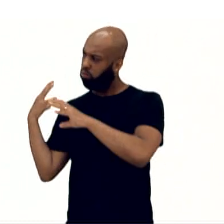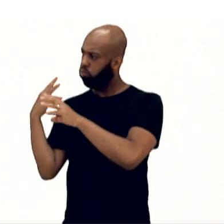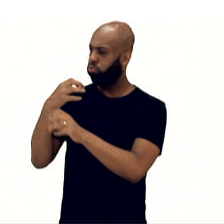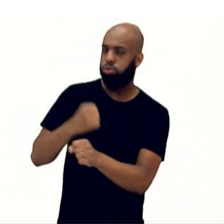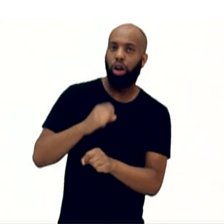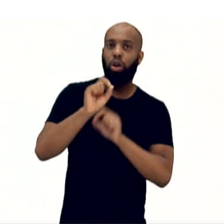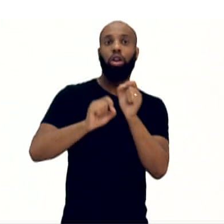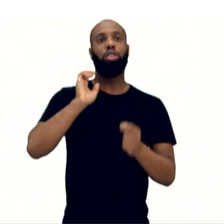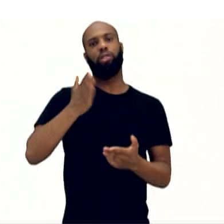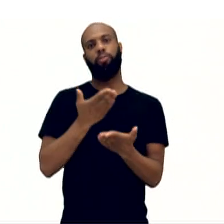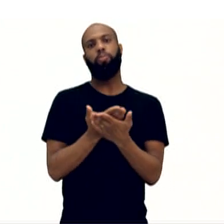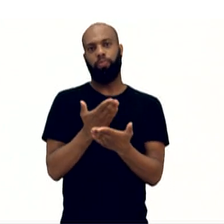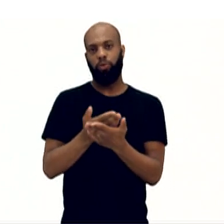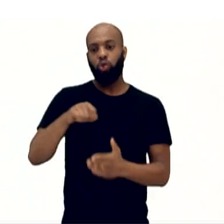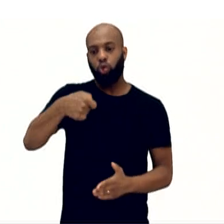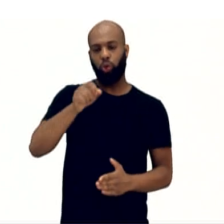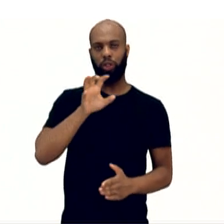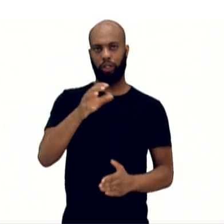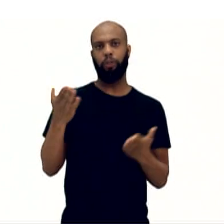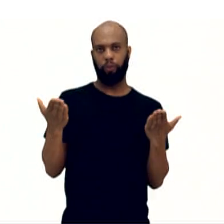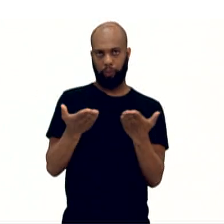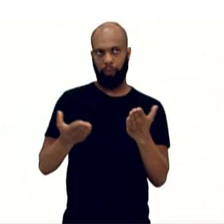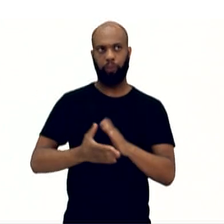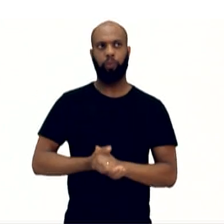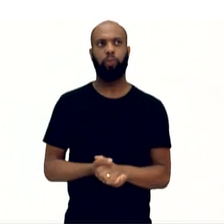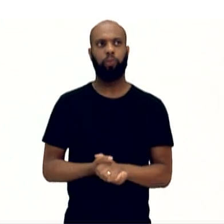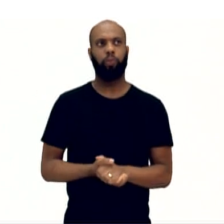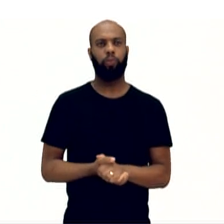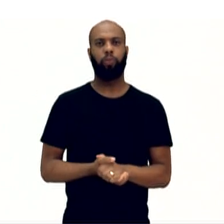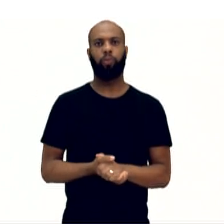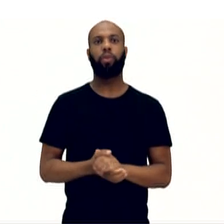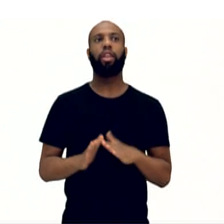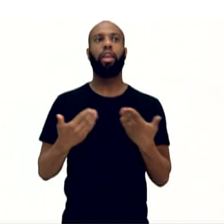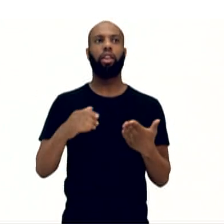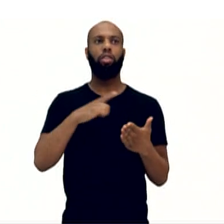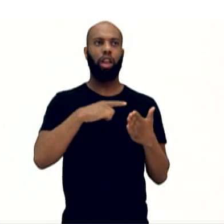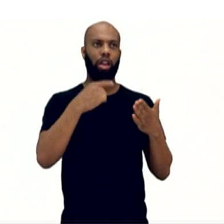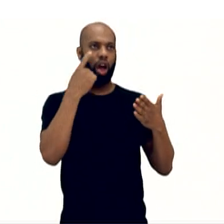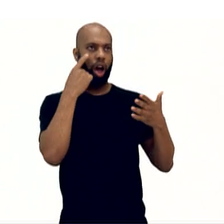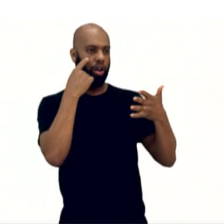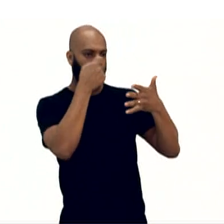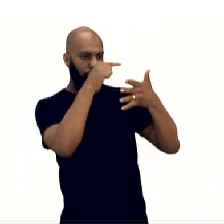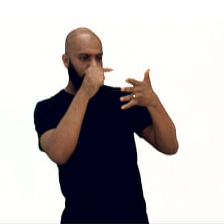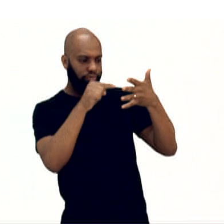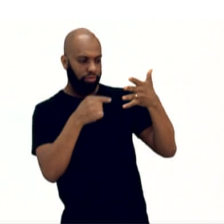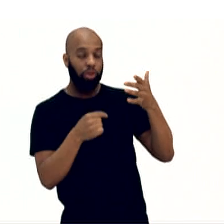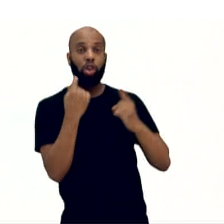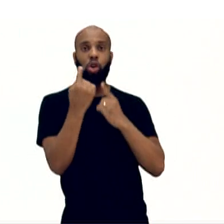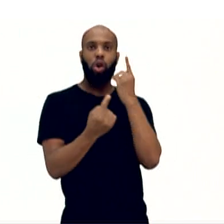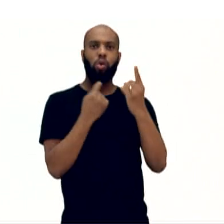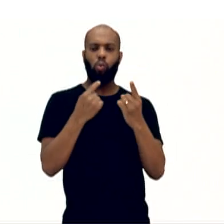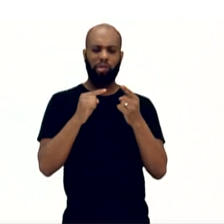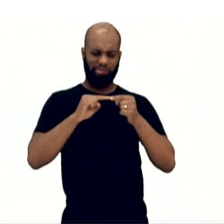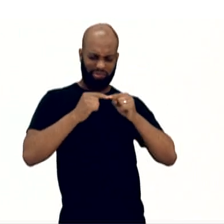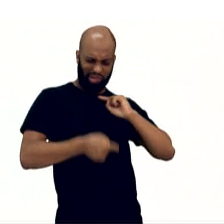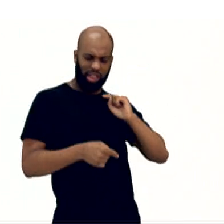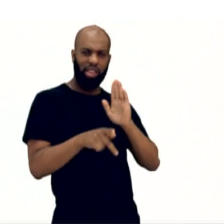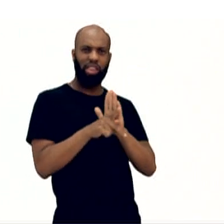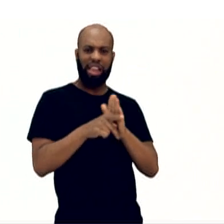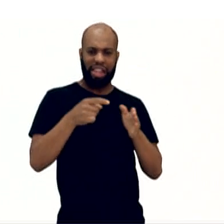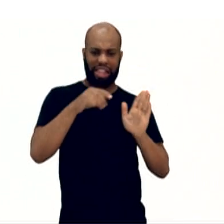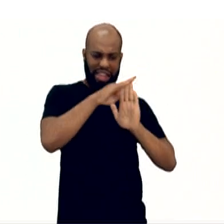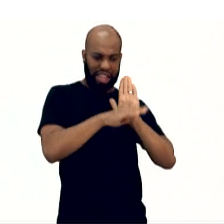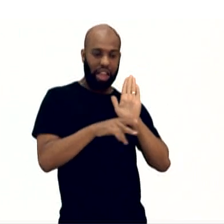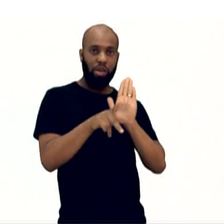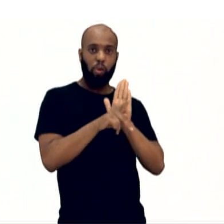aqui o que a gente falou imediatamente aqui, né? Então, dos itens abaixo, qual não se refere a